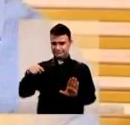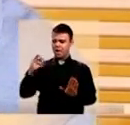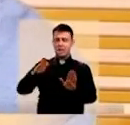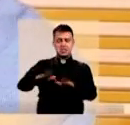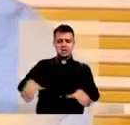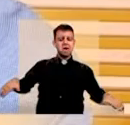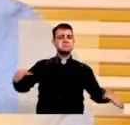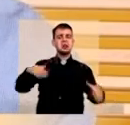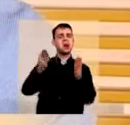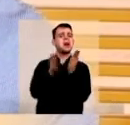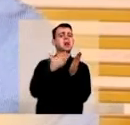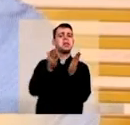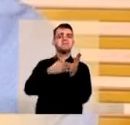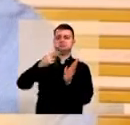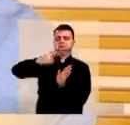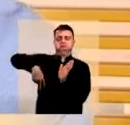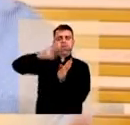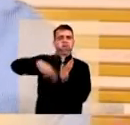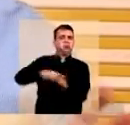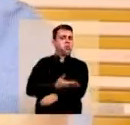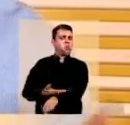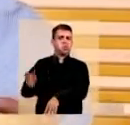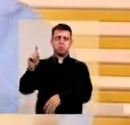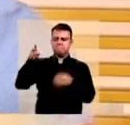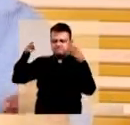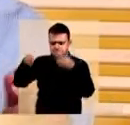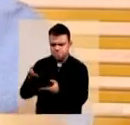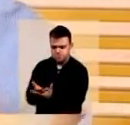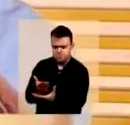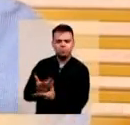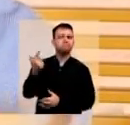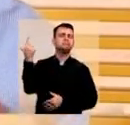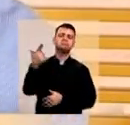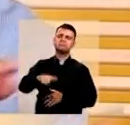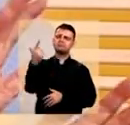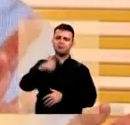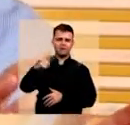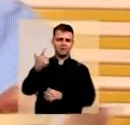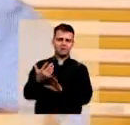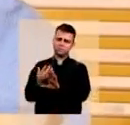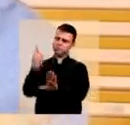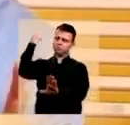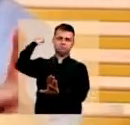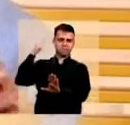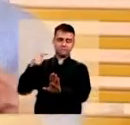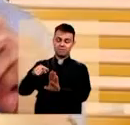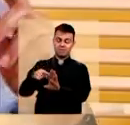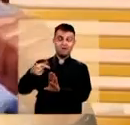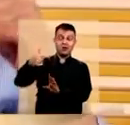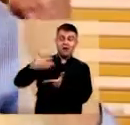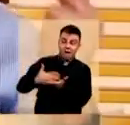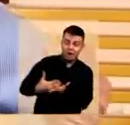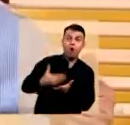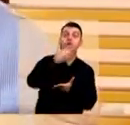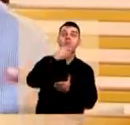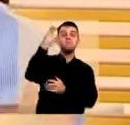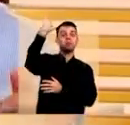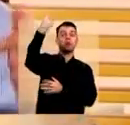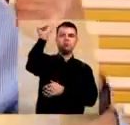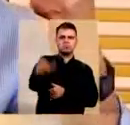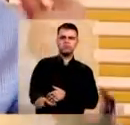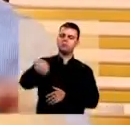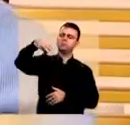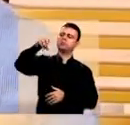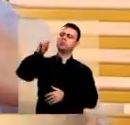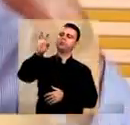a criança não era objeto de estudos, de leitura, nem nada, a coisa passava. O Monteiro Lobato foi o primeiro